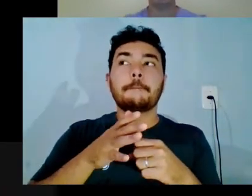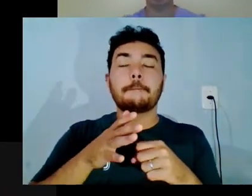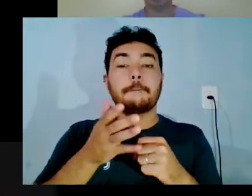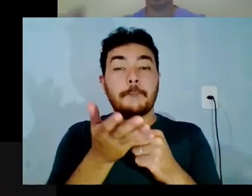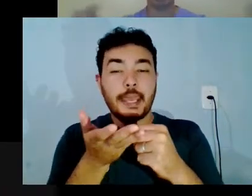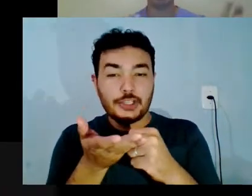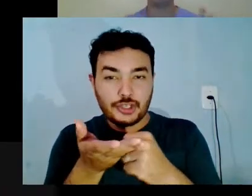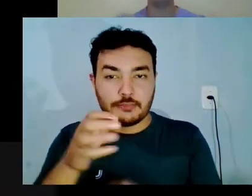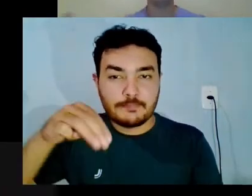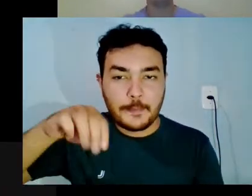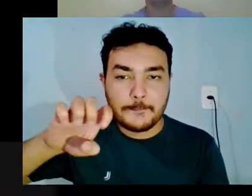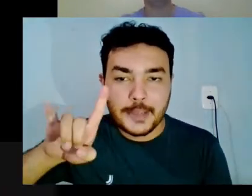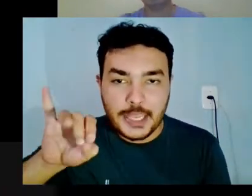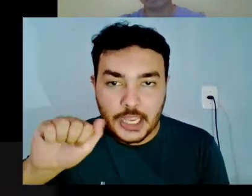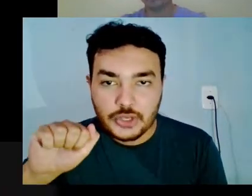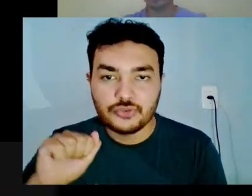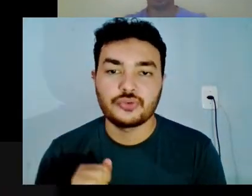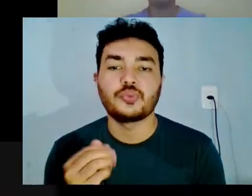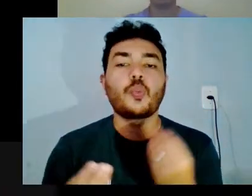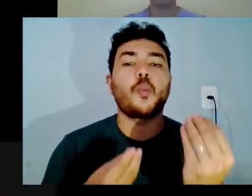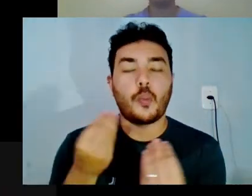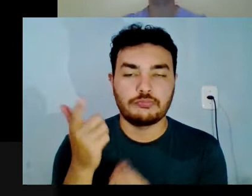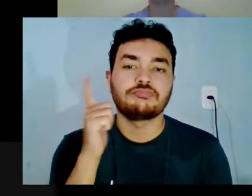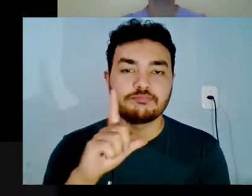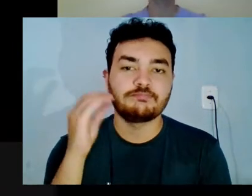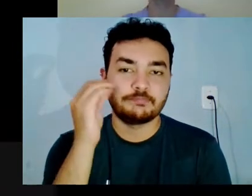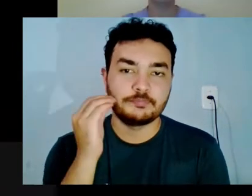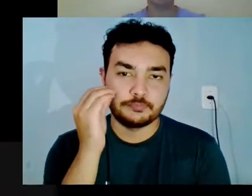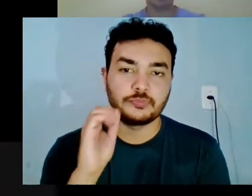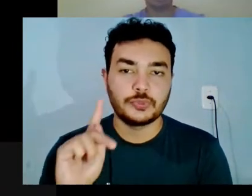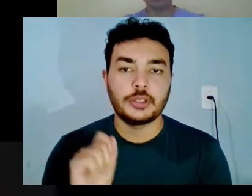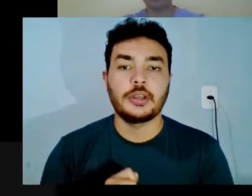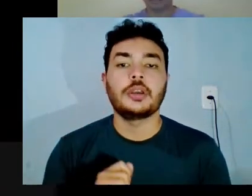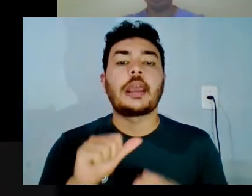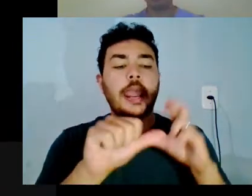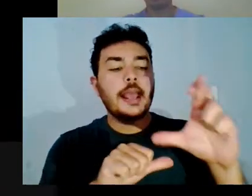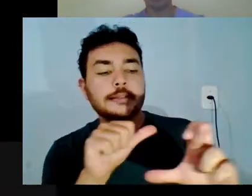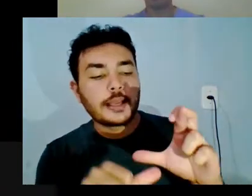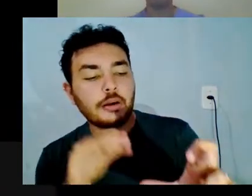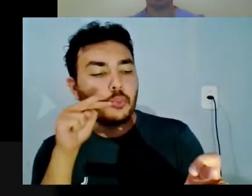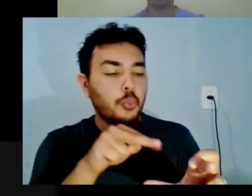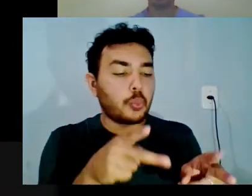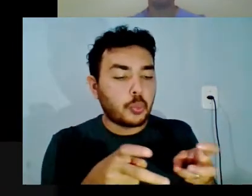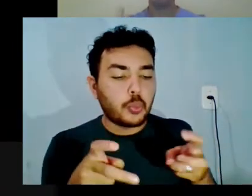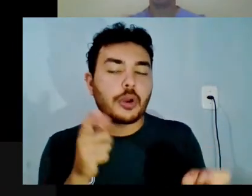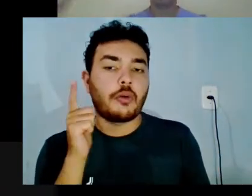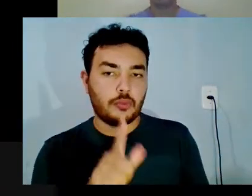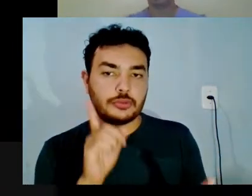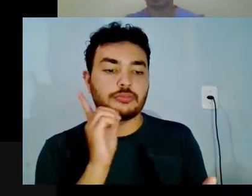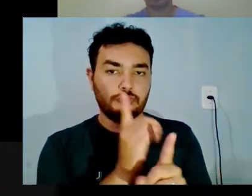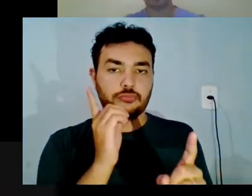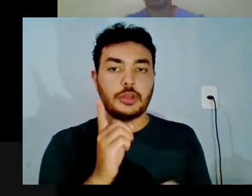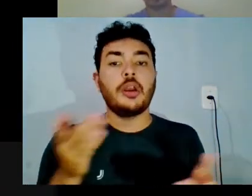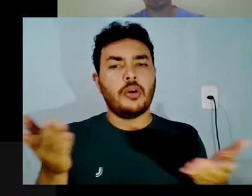elemento, entre dois elementos químicos que estejam fazendo uma ligação. Então, através das reações químicas, tá? E de outros, hoje a gente tem já